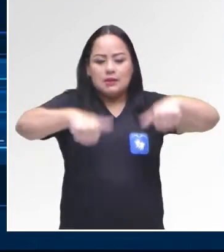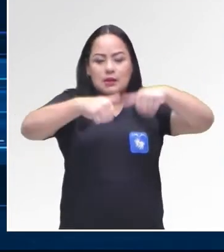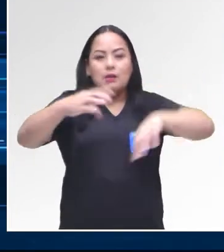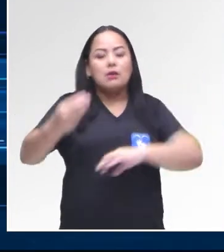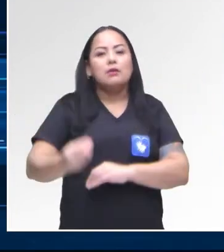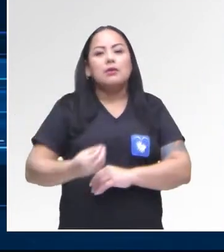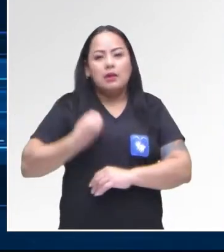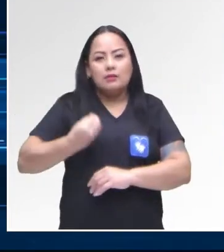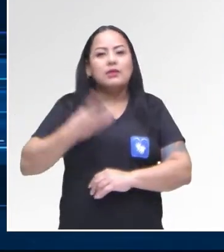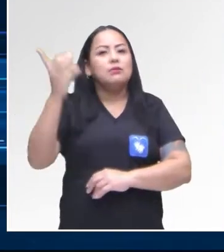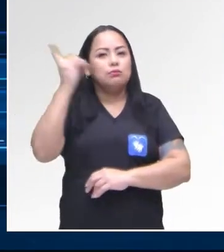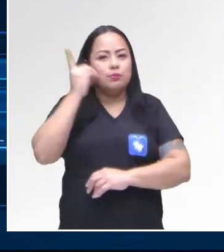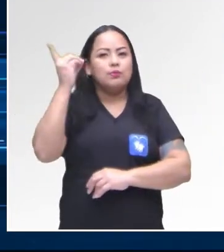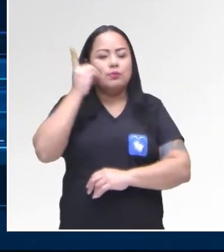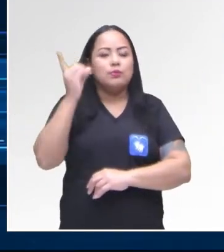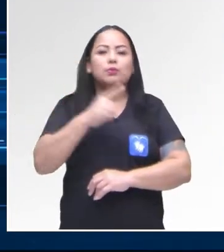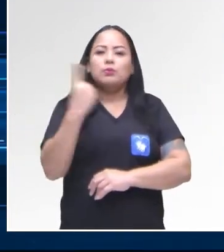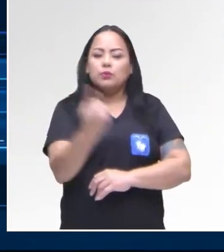dia.